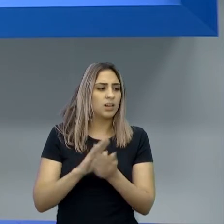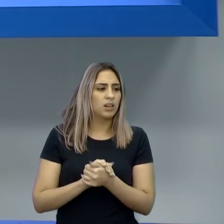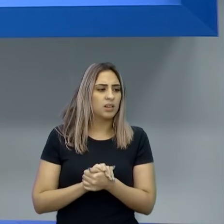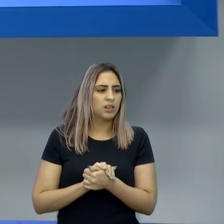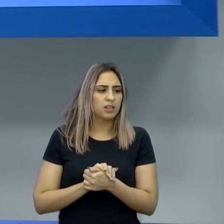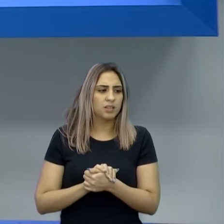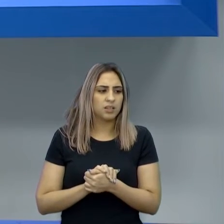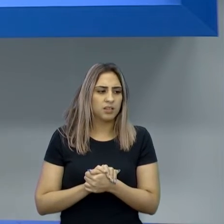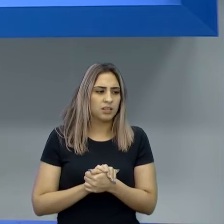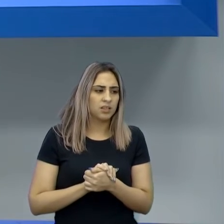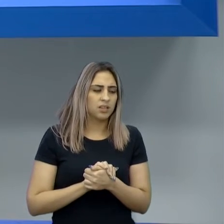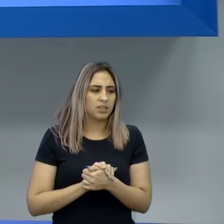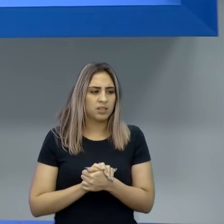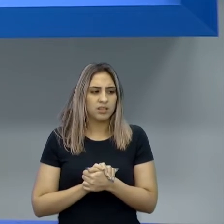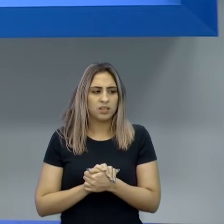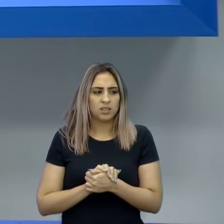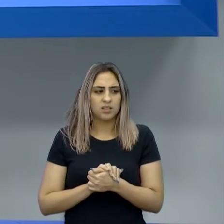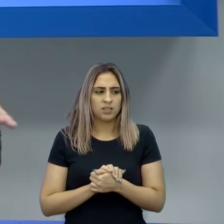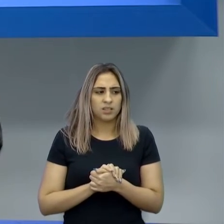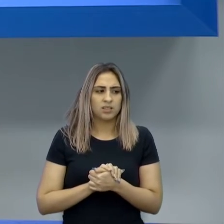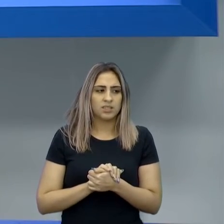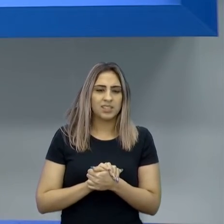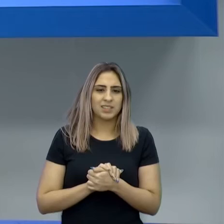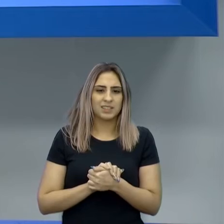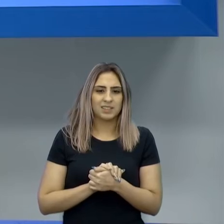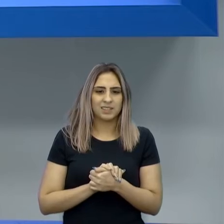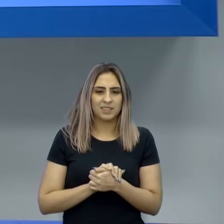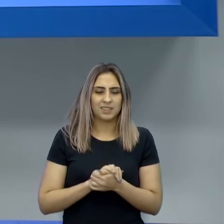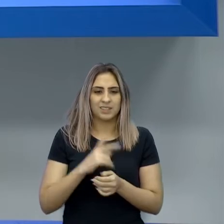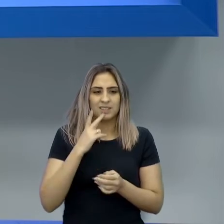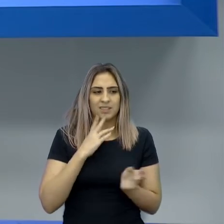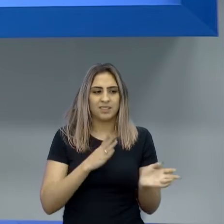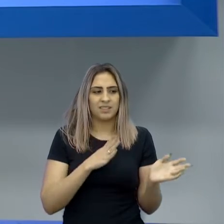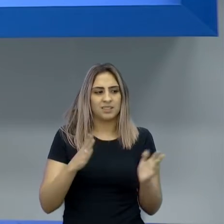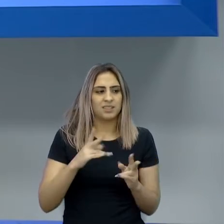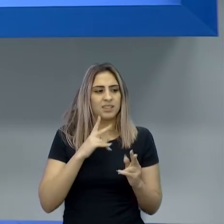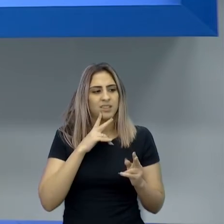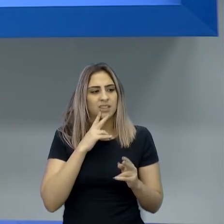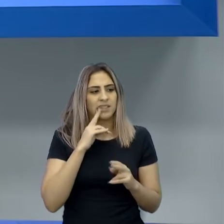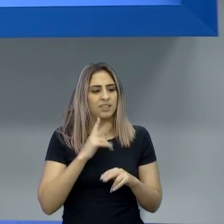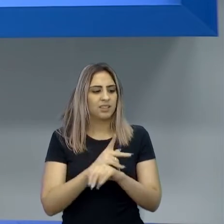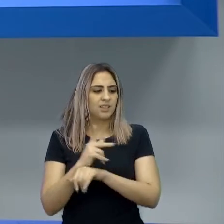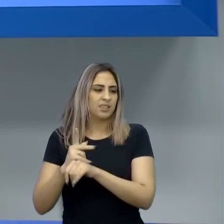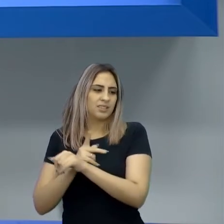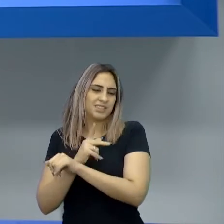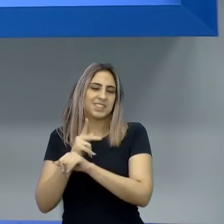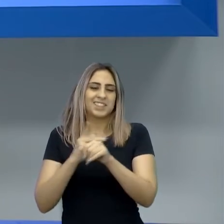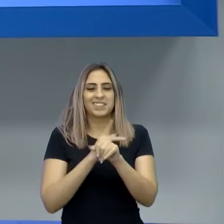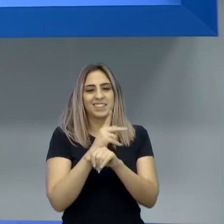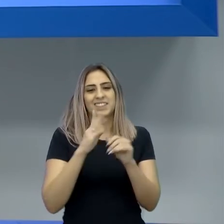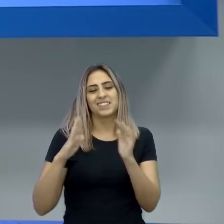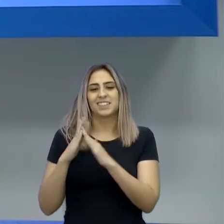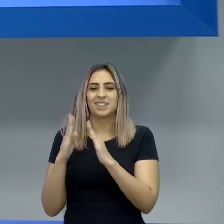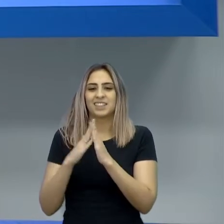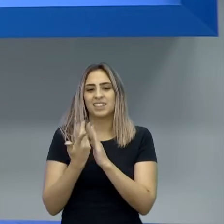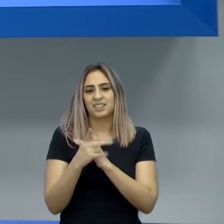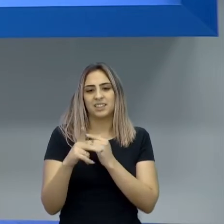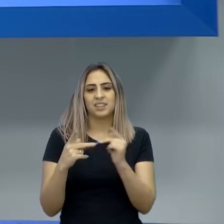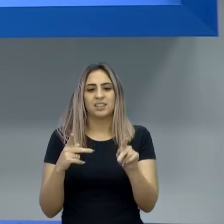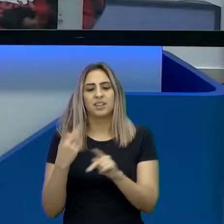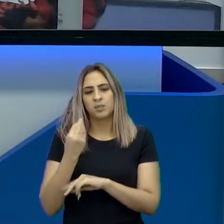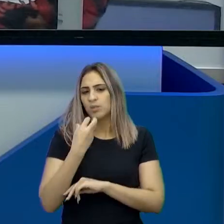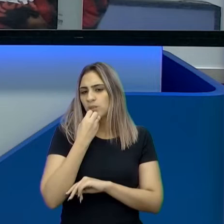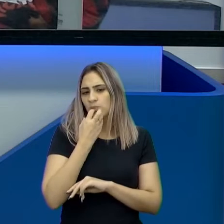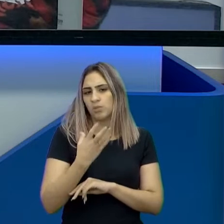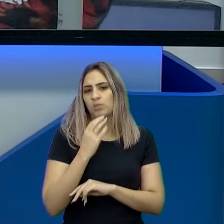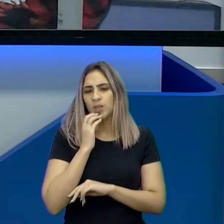Então, quando eles vão para regiões muito distantes, eles fazem o iglu, né, caçam e depois eles voltam para as casas deles. Então, foi um negócio